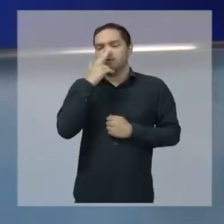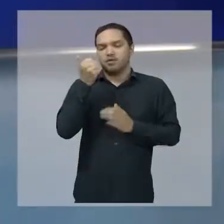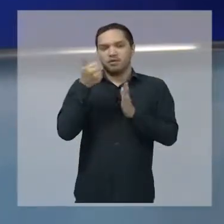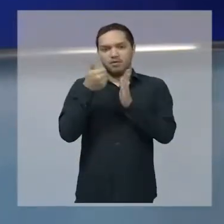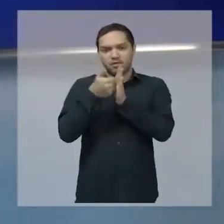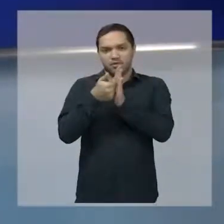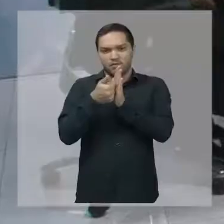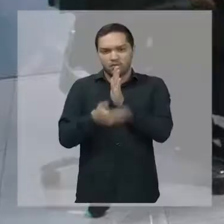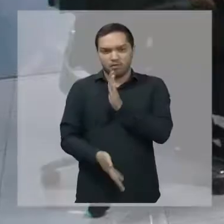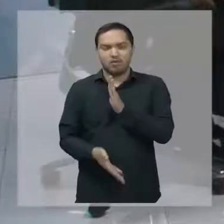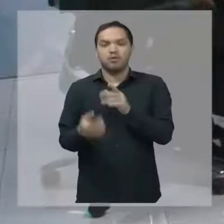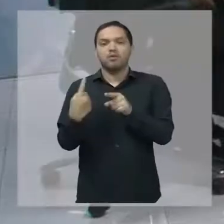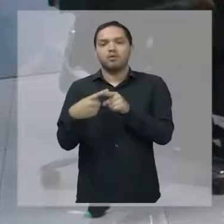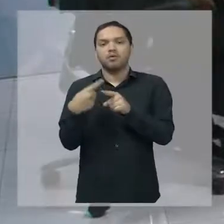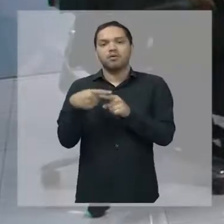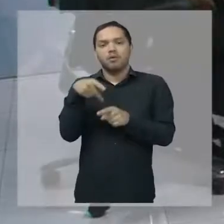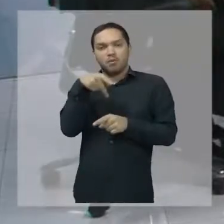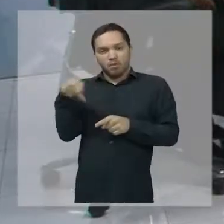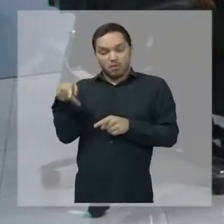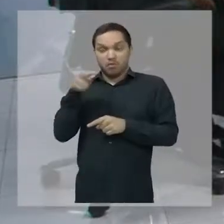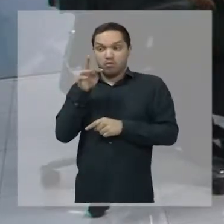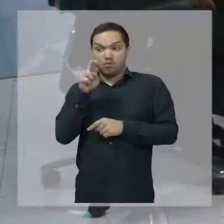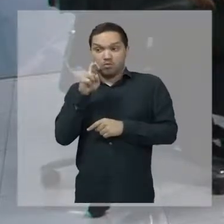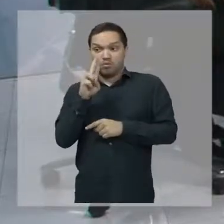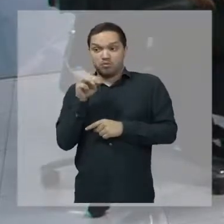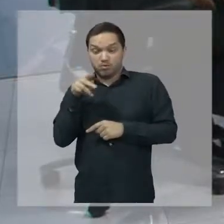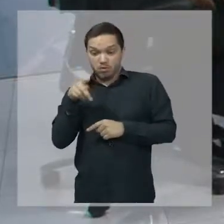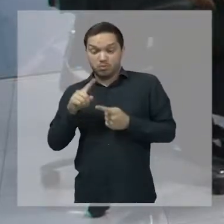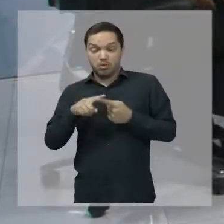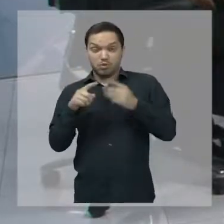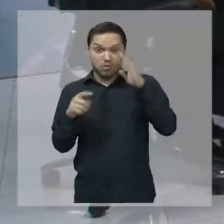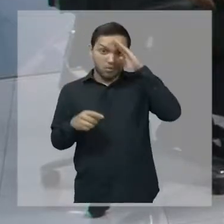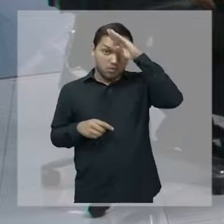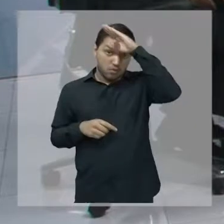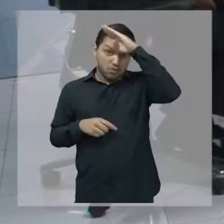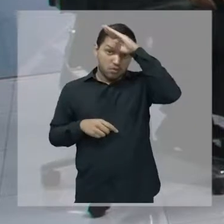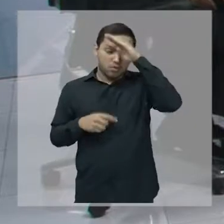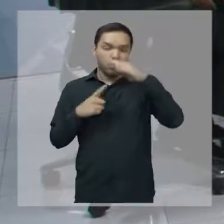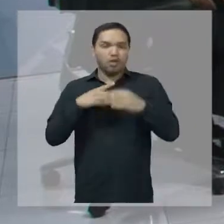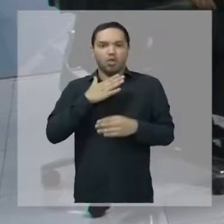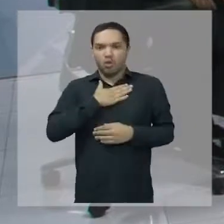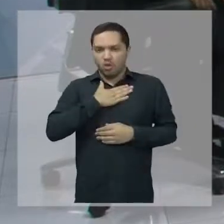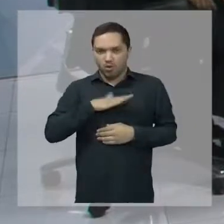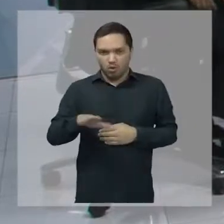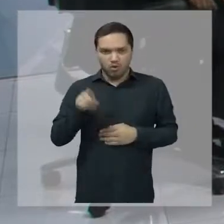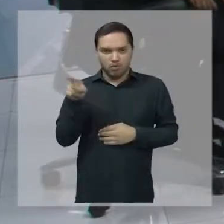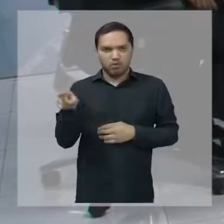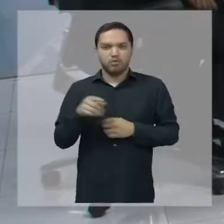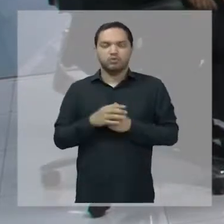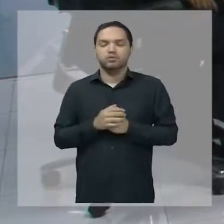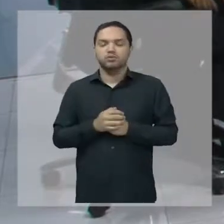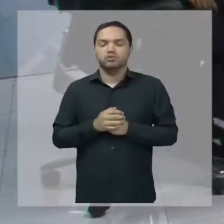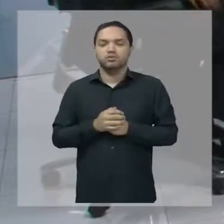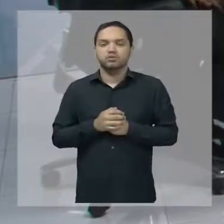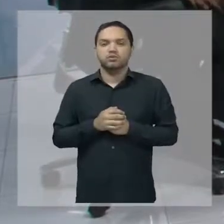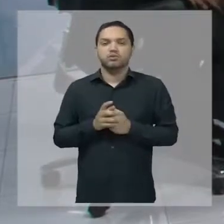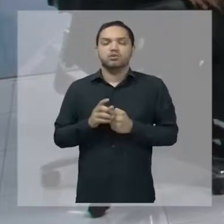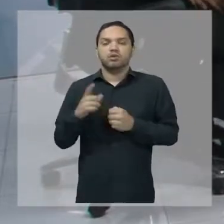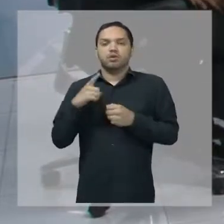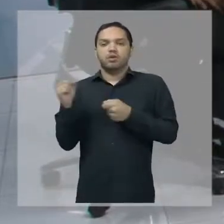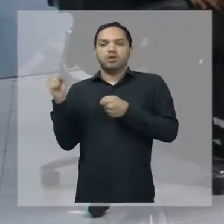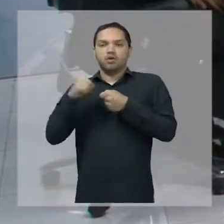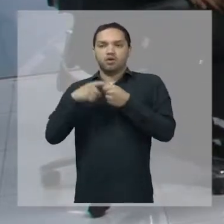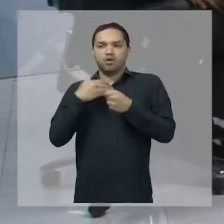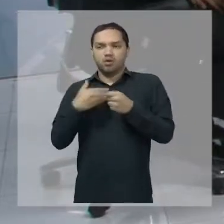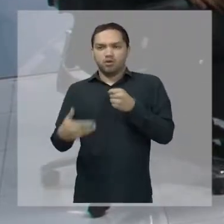derrota para o kirchnerismo, que é algo que o presidente Trump, inclusive, e o presidente Bolsonaro rechaçam esse retorno